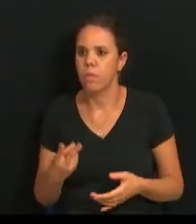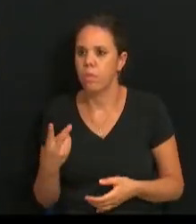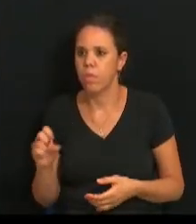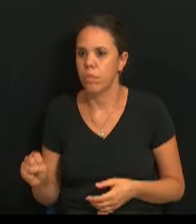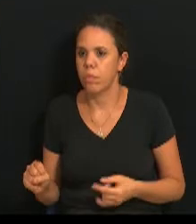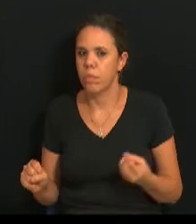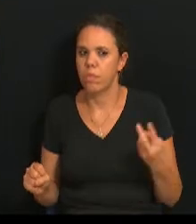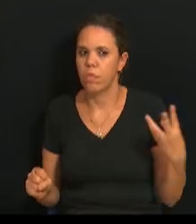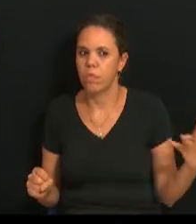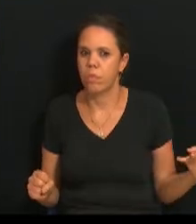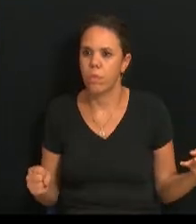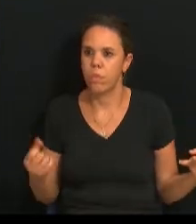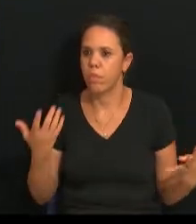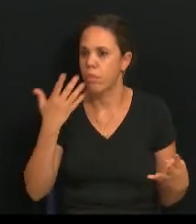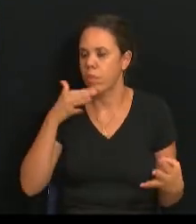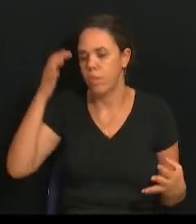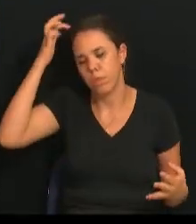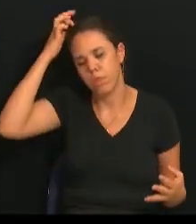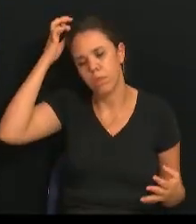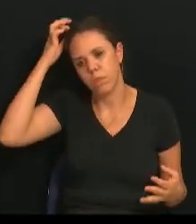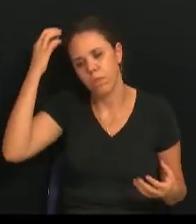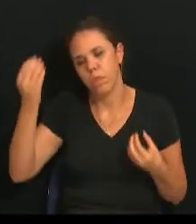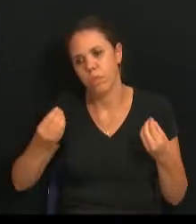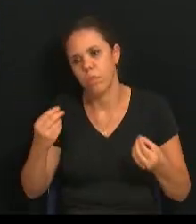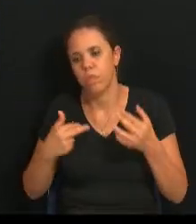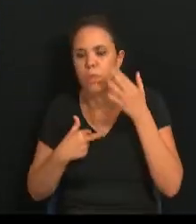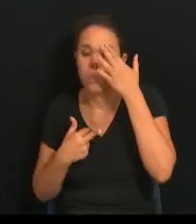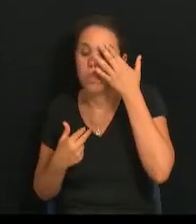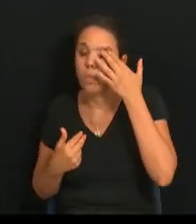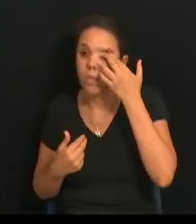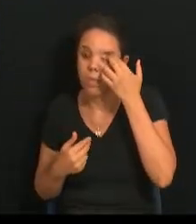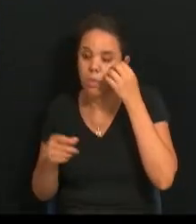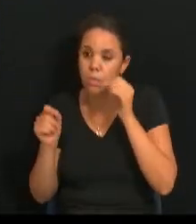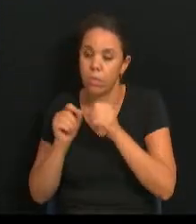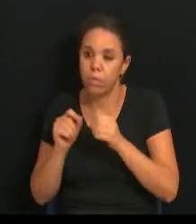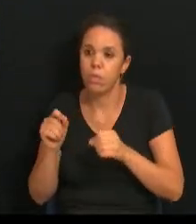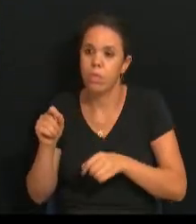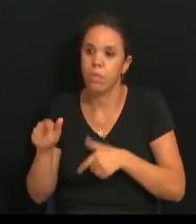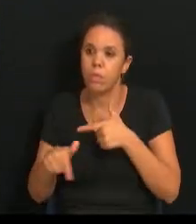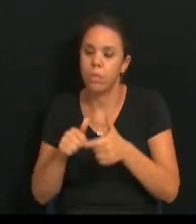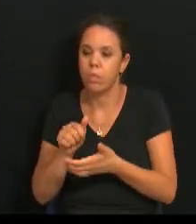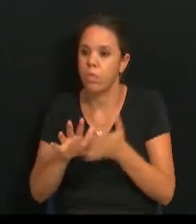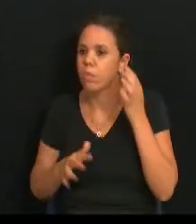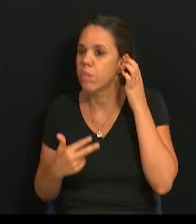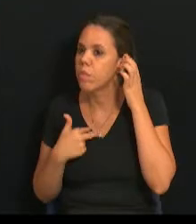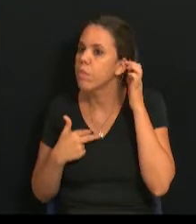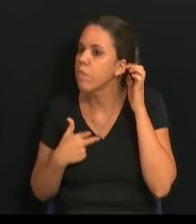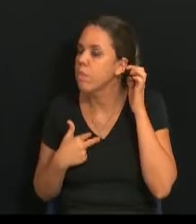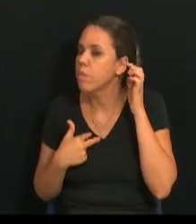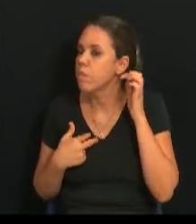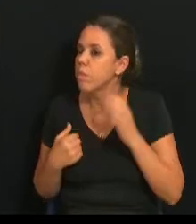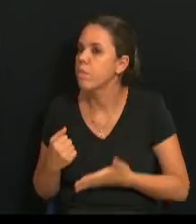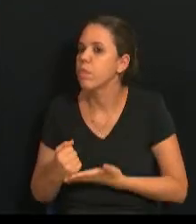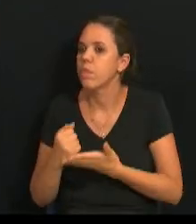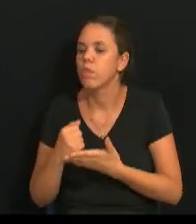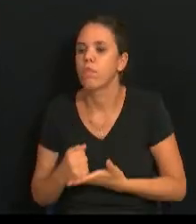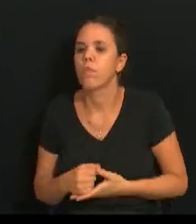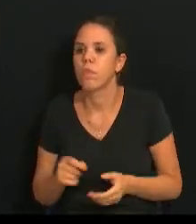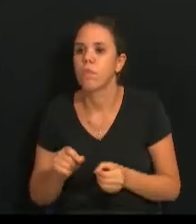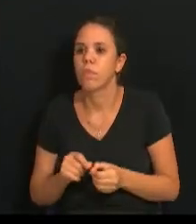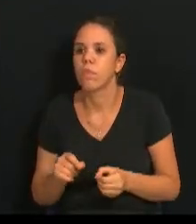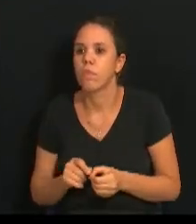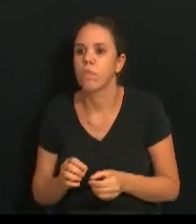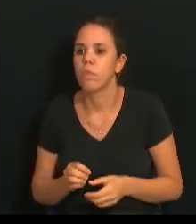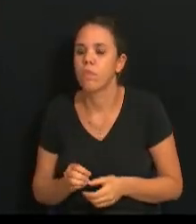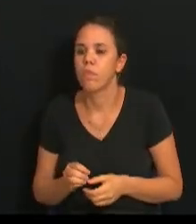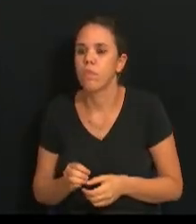24 crianças, né? Então, assim, não tem como ele fazer todas as atividades. Então, não tem como nós auxiliar. Então, nós fazemos,